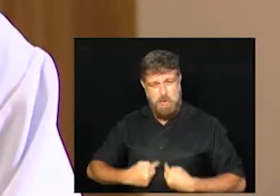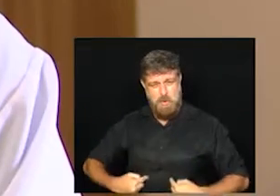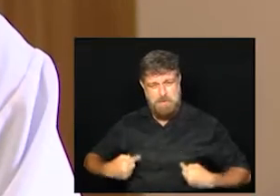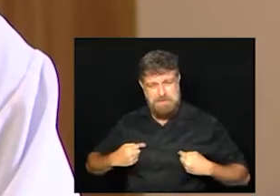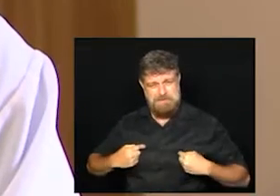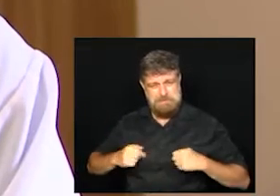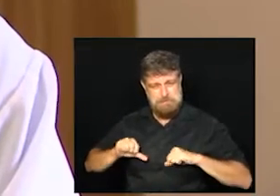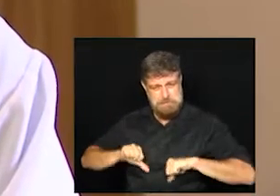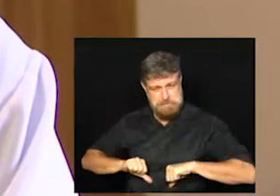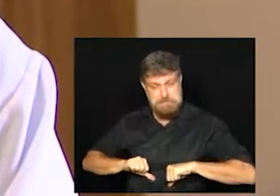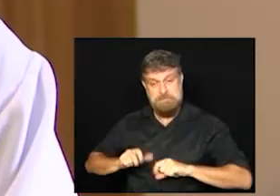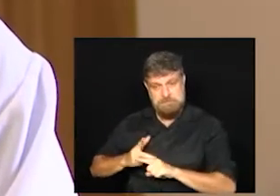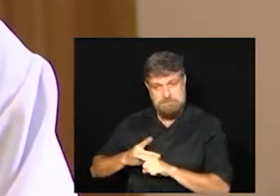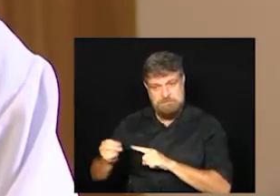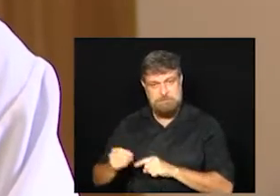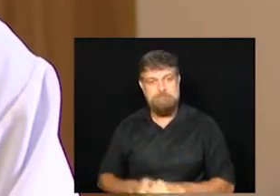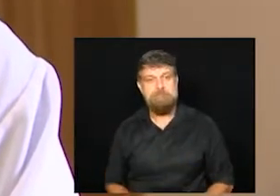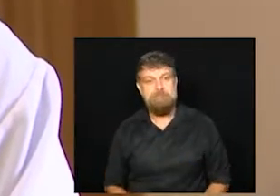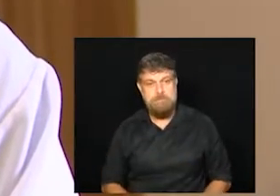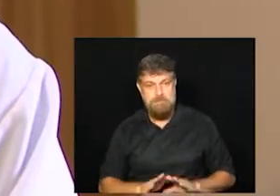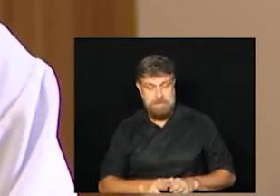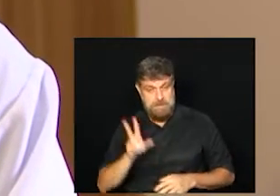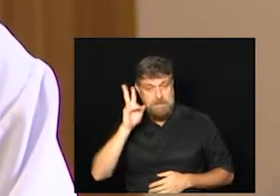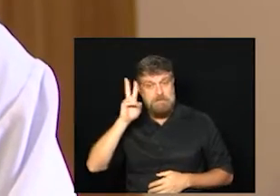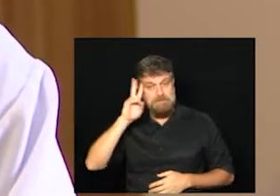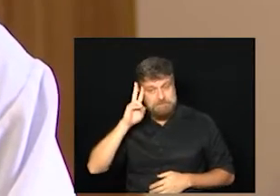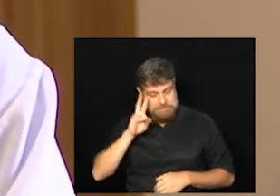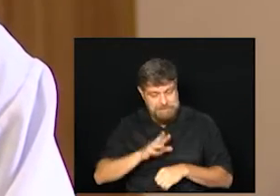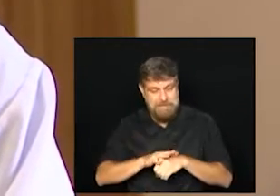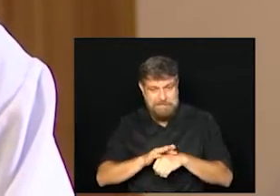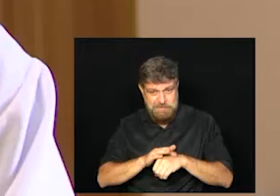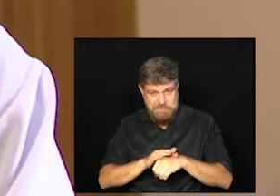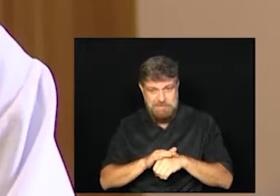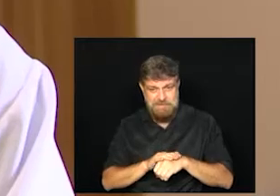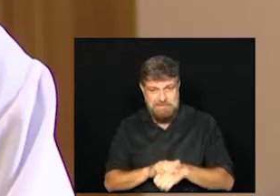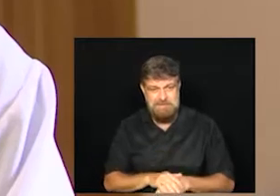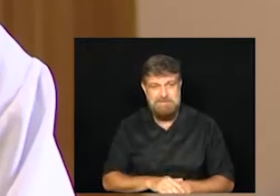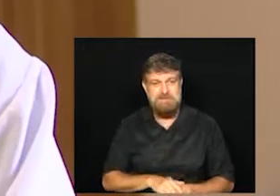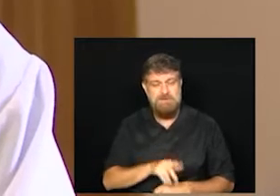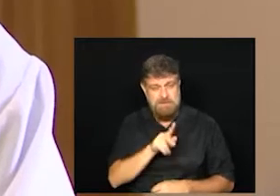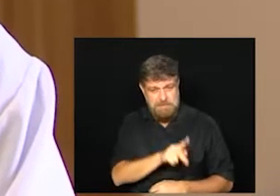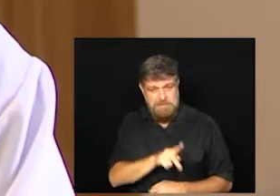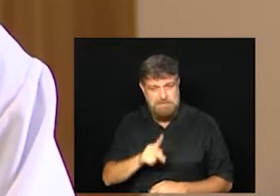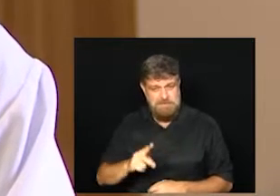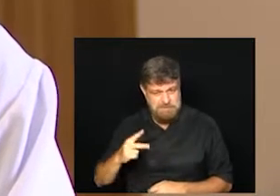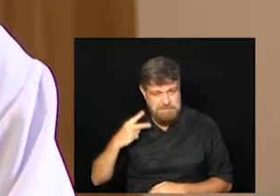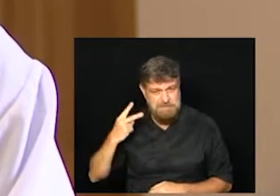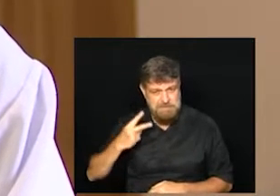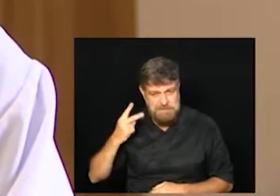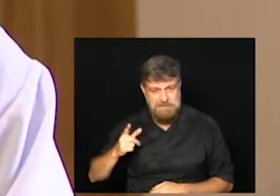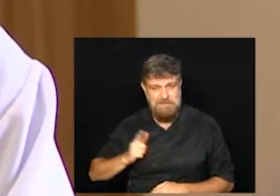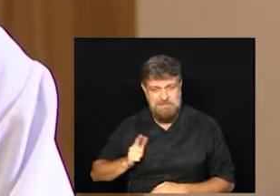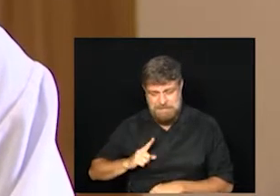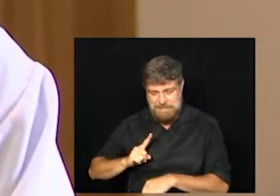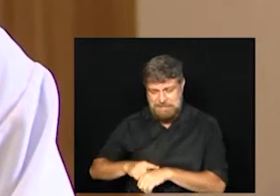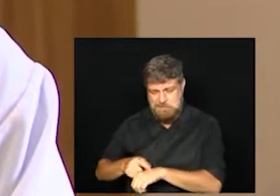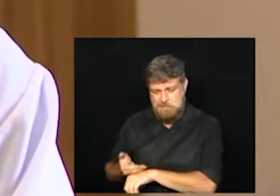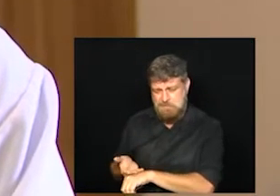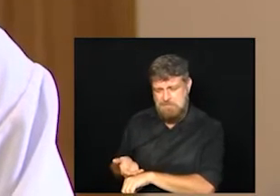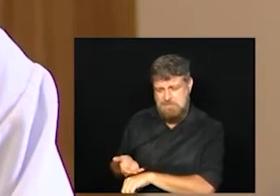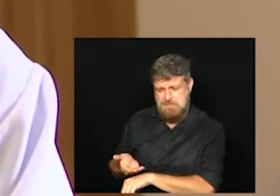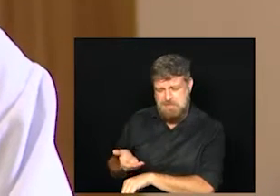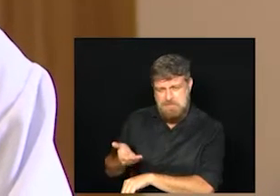caso do excelentíssimo vereador Alberto foi um caso bem prolongado, como é típico dos casos graves